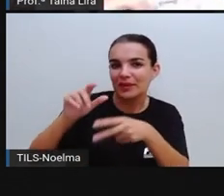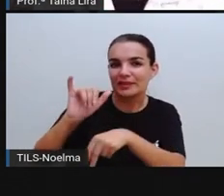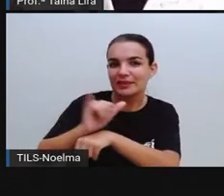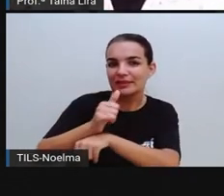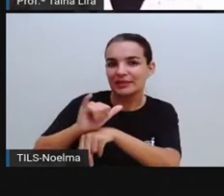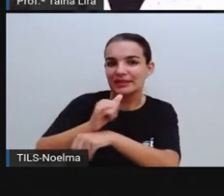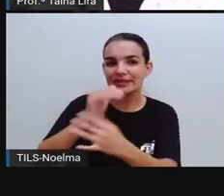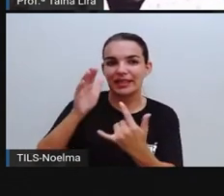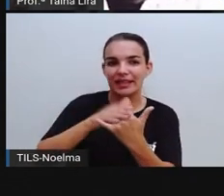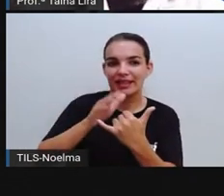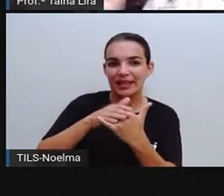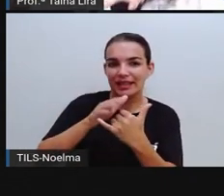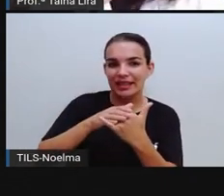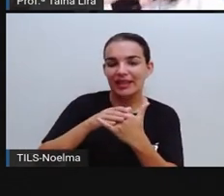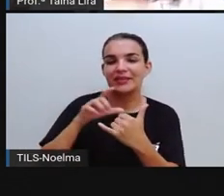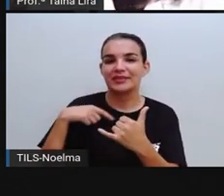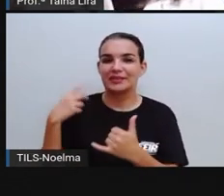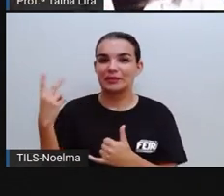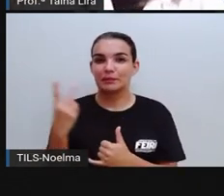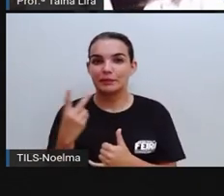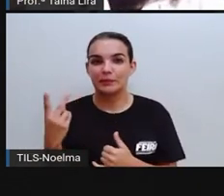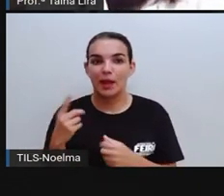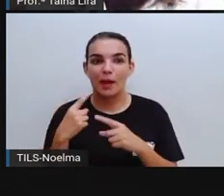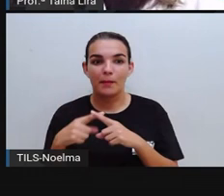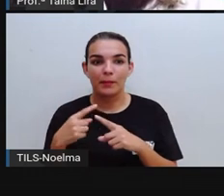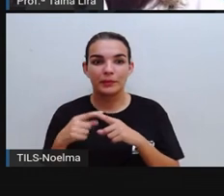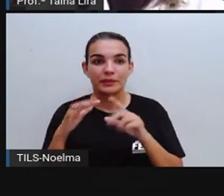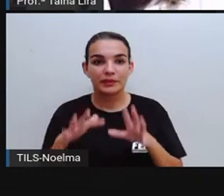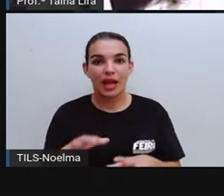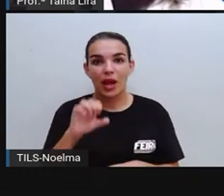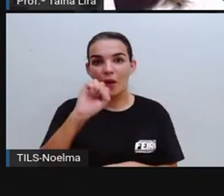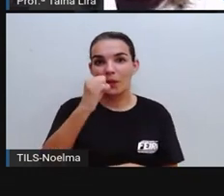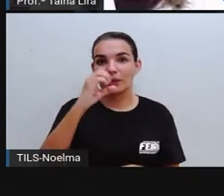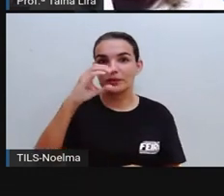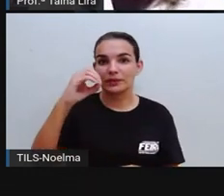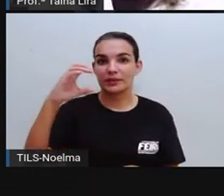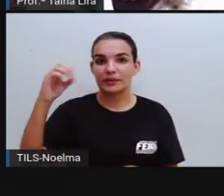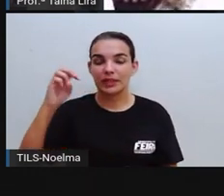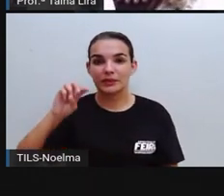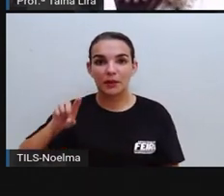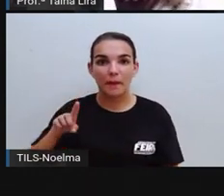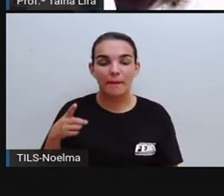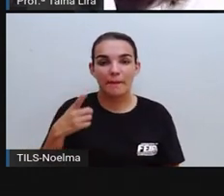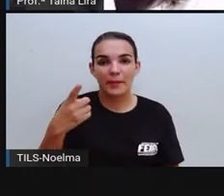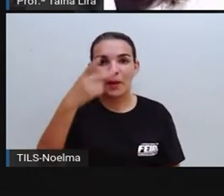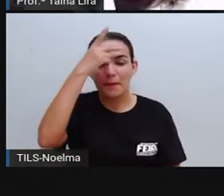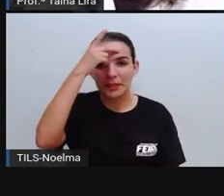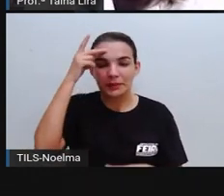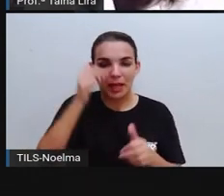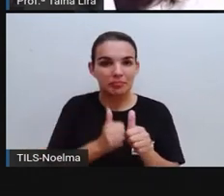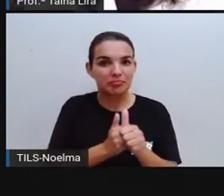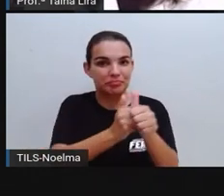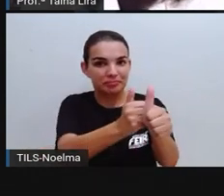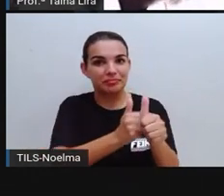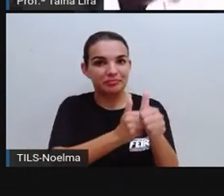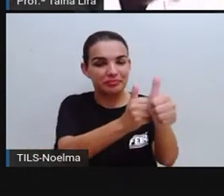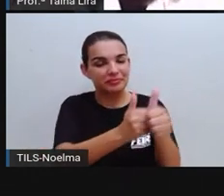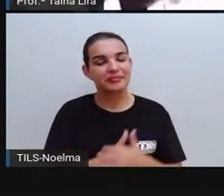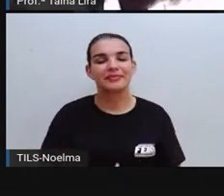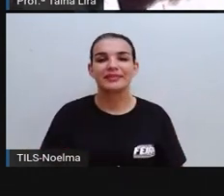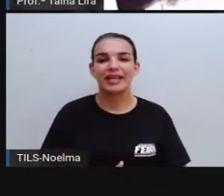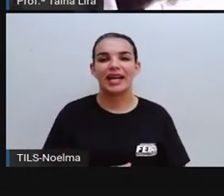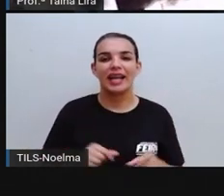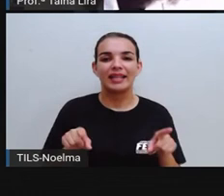entrevista que ela tem um outro canal que já tinha 800 mil seguidores, tá? E aí